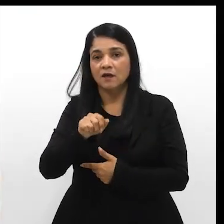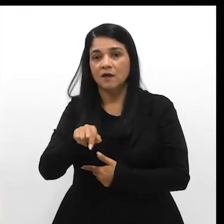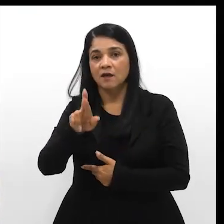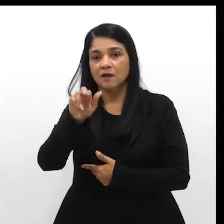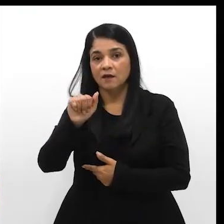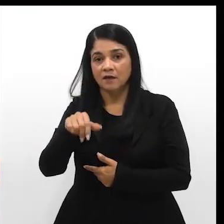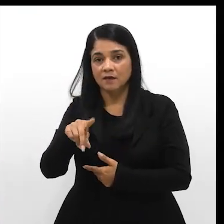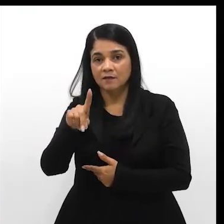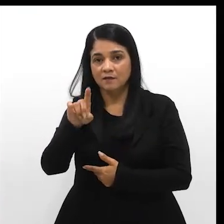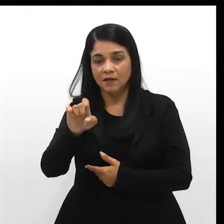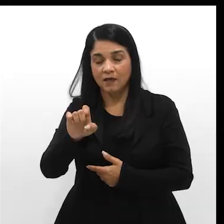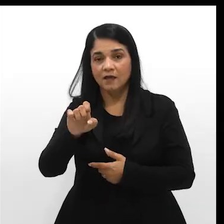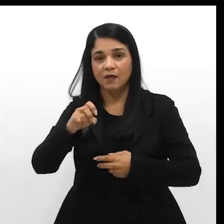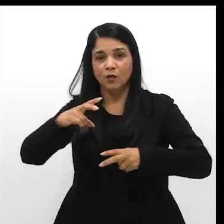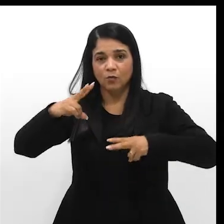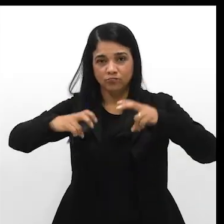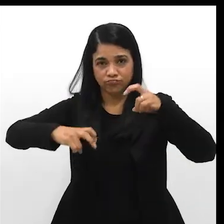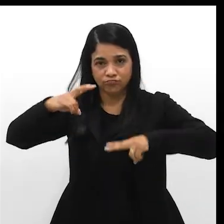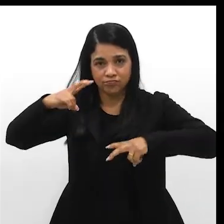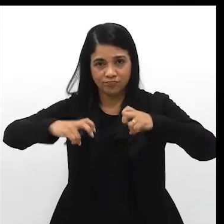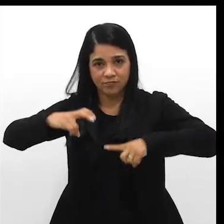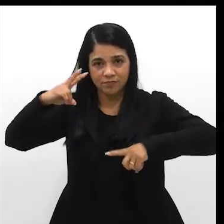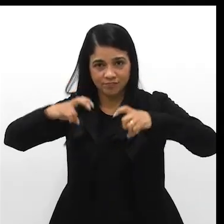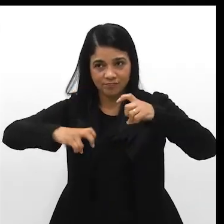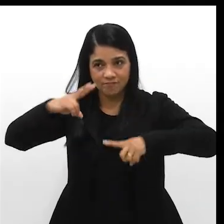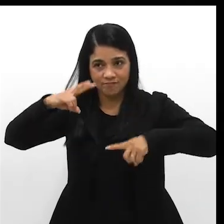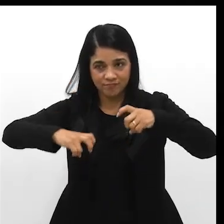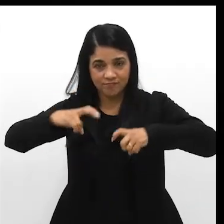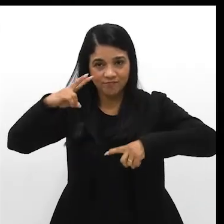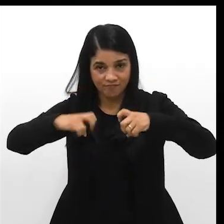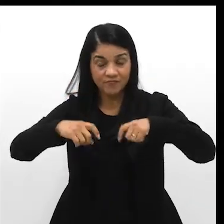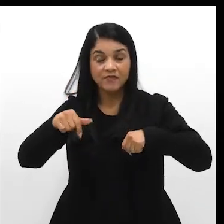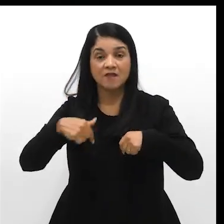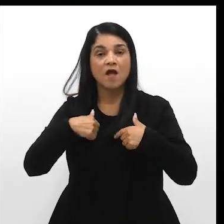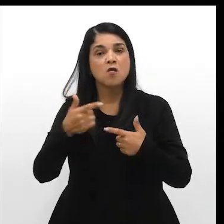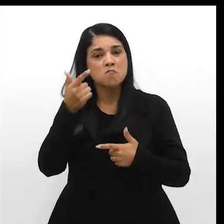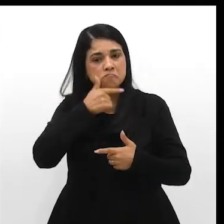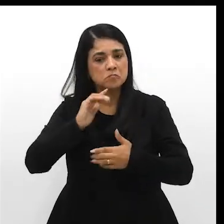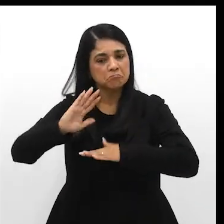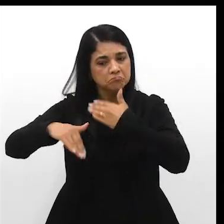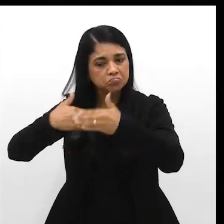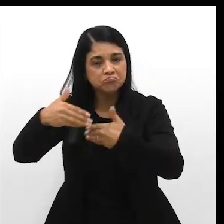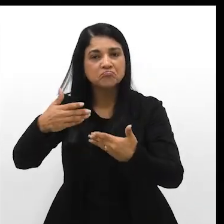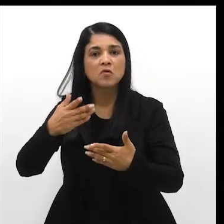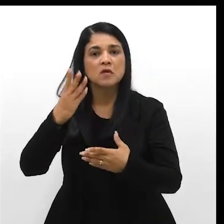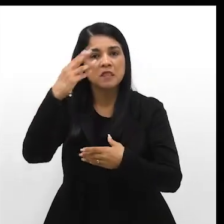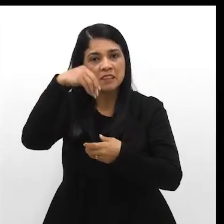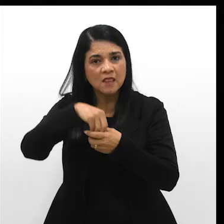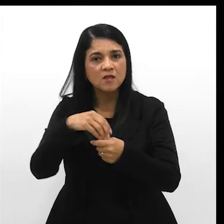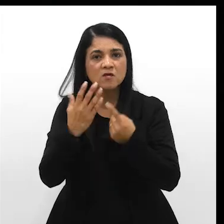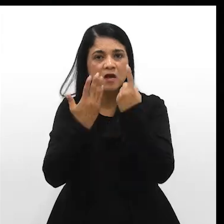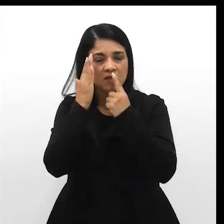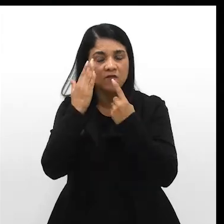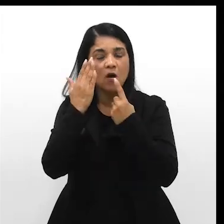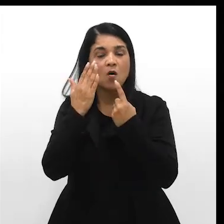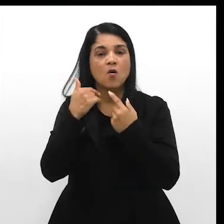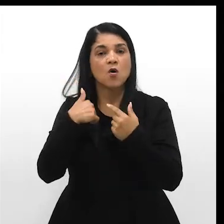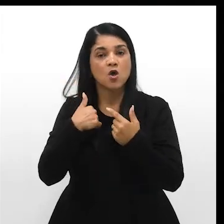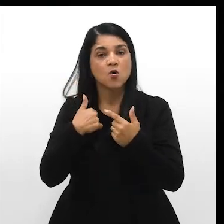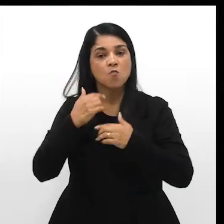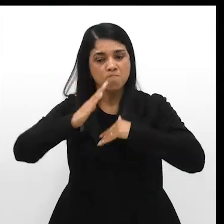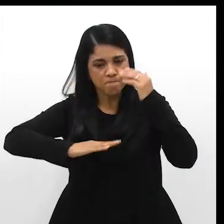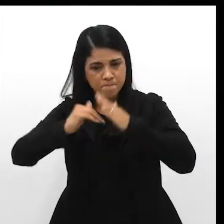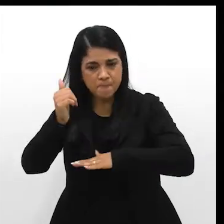Consigo sobreviver. Agora, a sobrevivência é muito difícil fora do carnaval, entendeu? Assim, realmente foi uma carreira para mim,